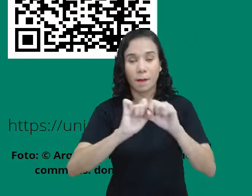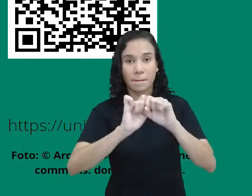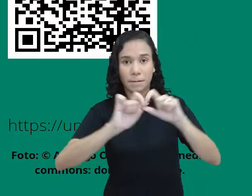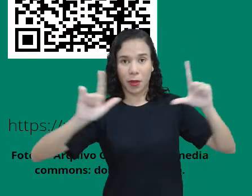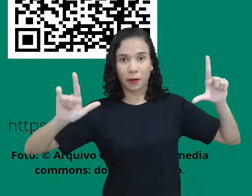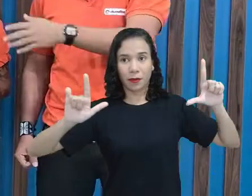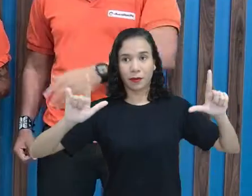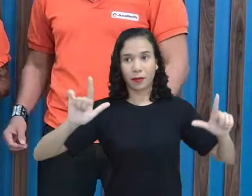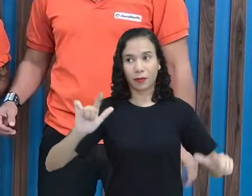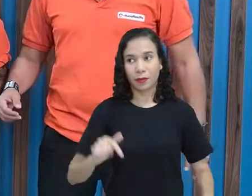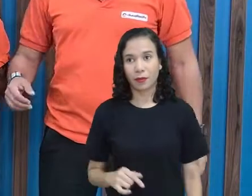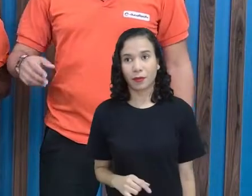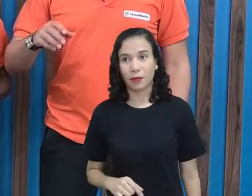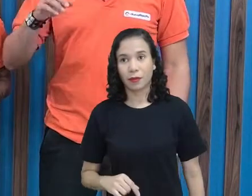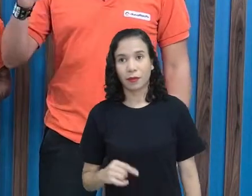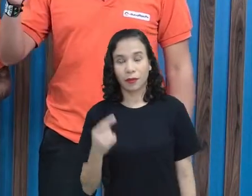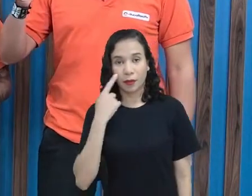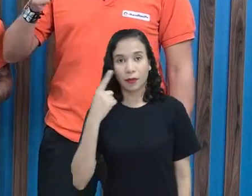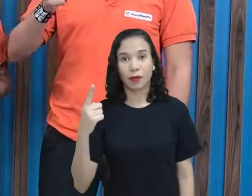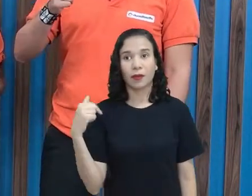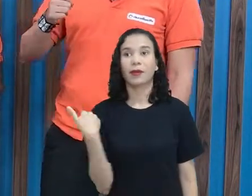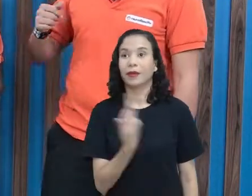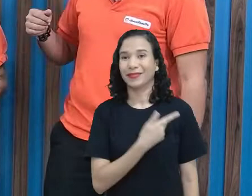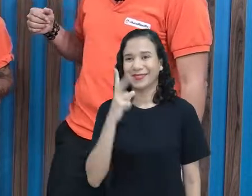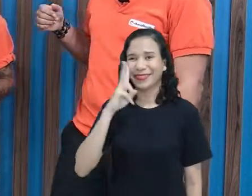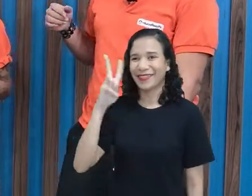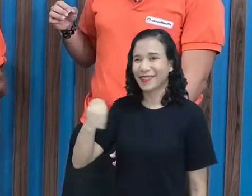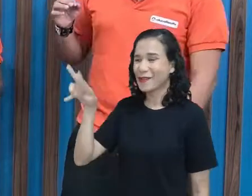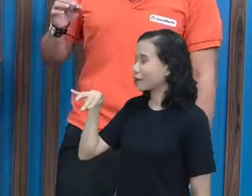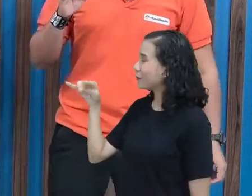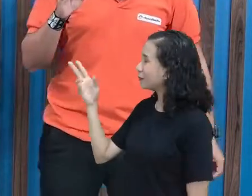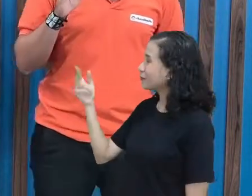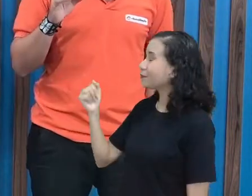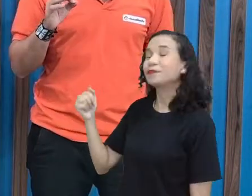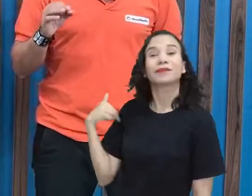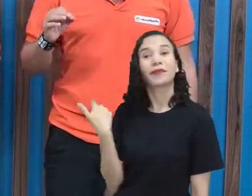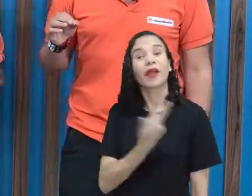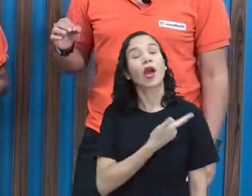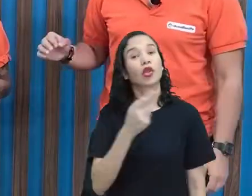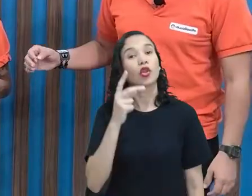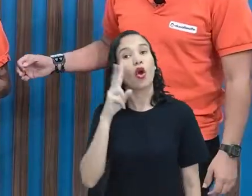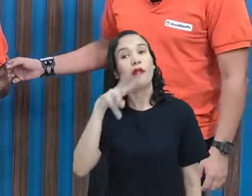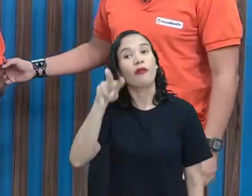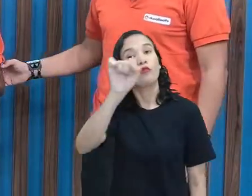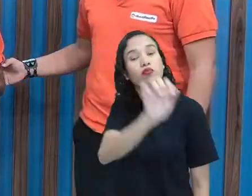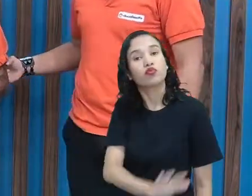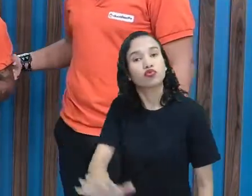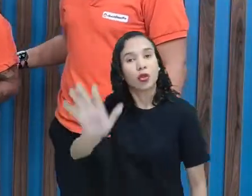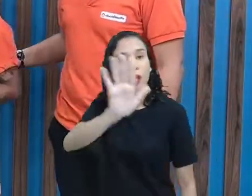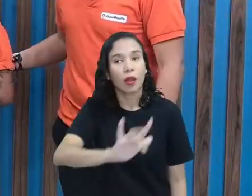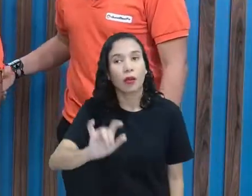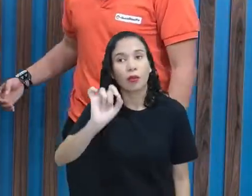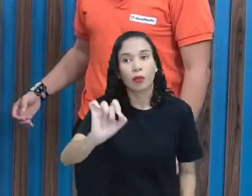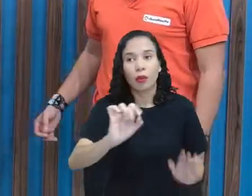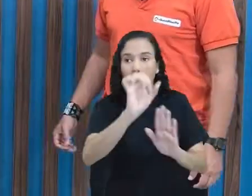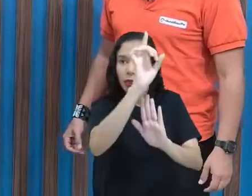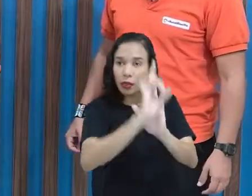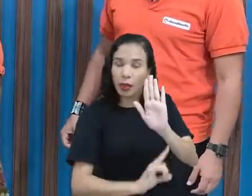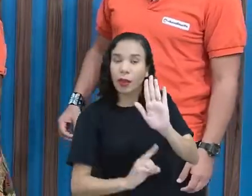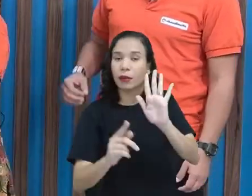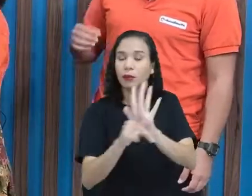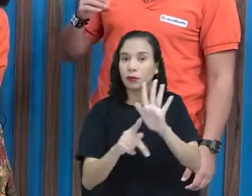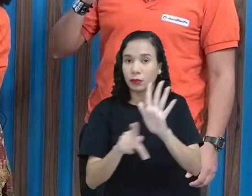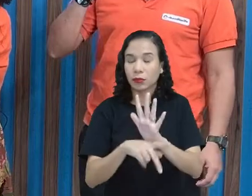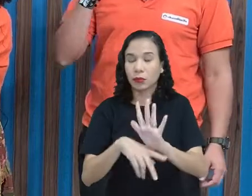gente. Abre pra gente, isso aí, perfeito. Ó, só pra gente ver aqui de forma geral que a Declaração Universal